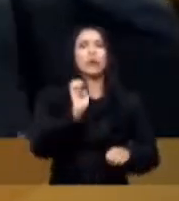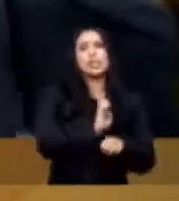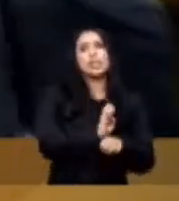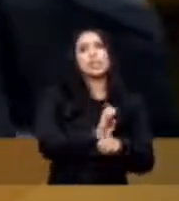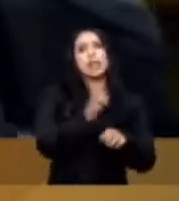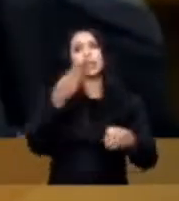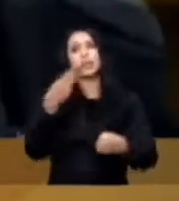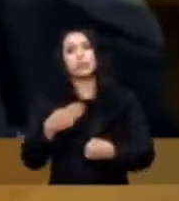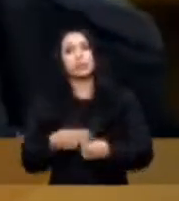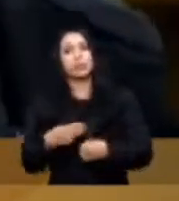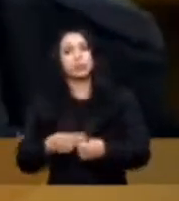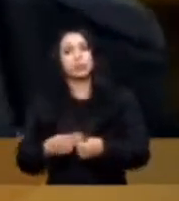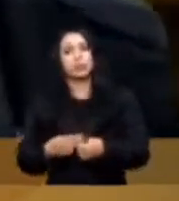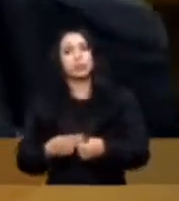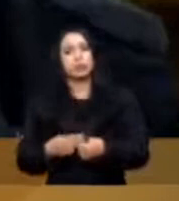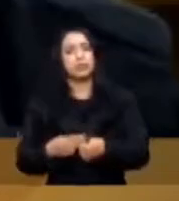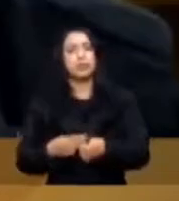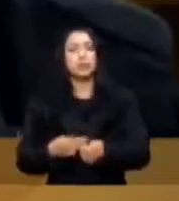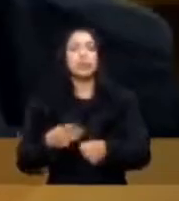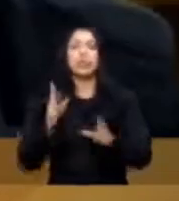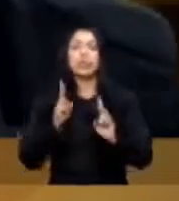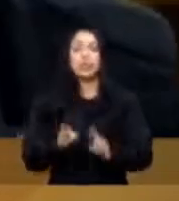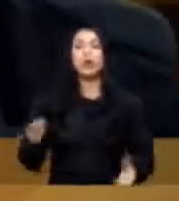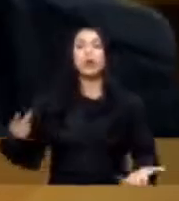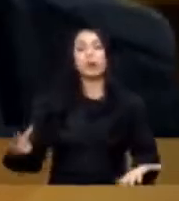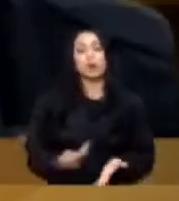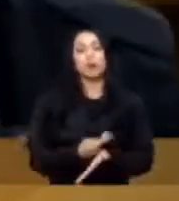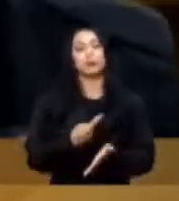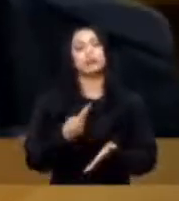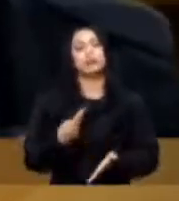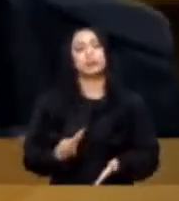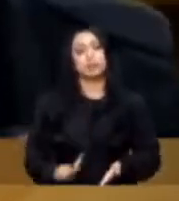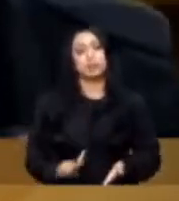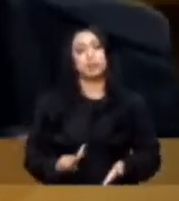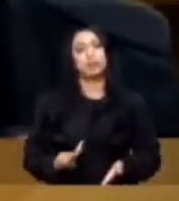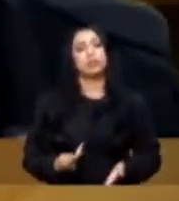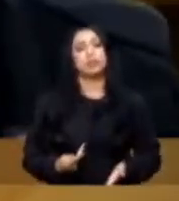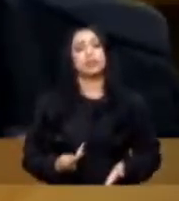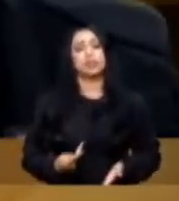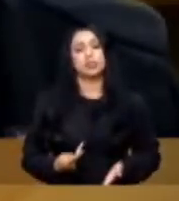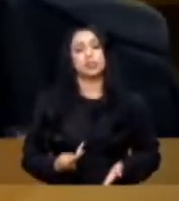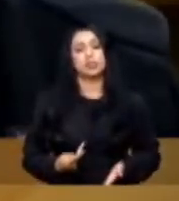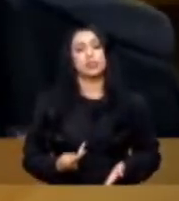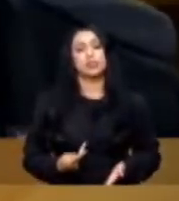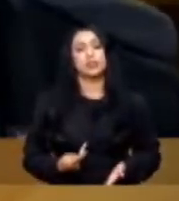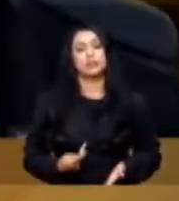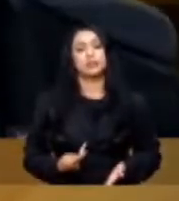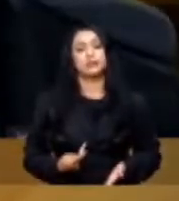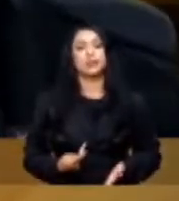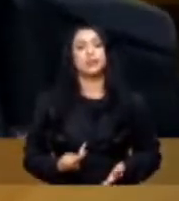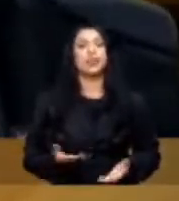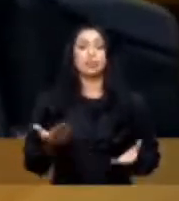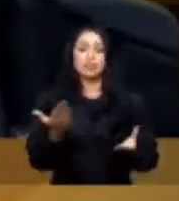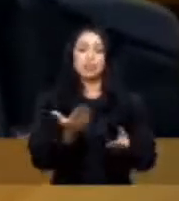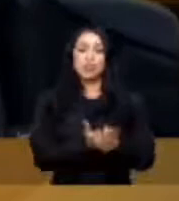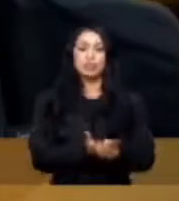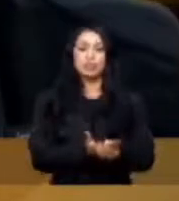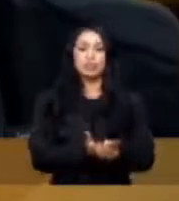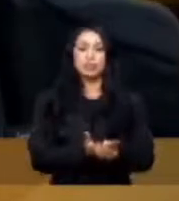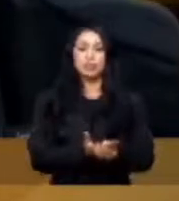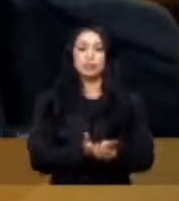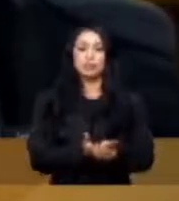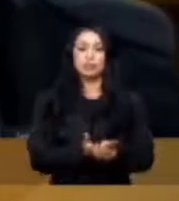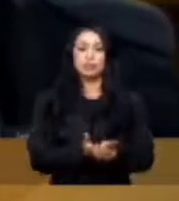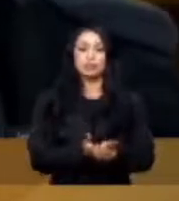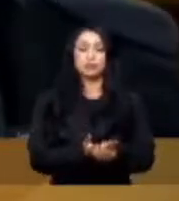e municípios, como aconteceu neste caso, nesta situação. O compartilhamento